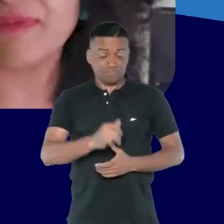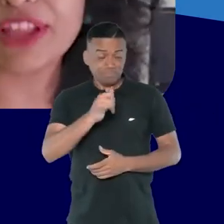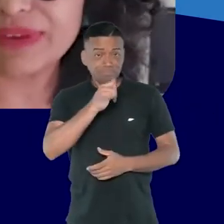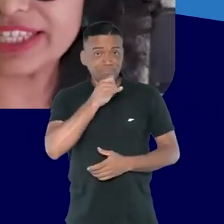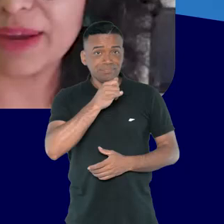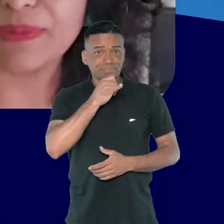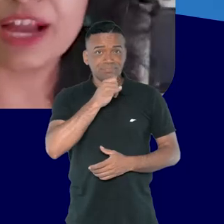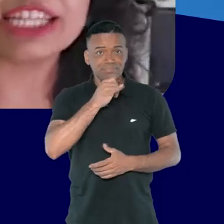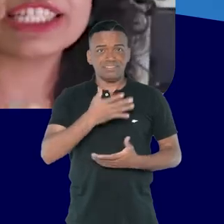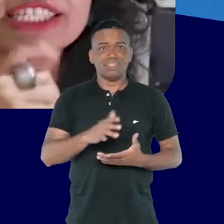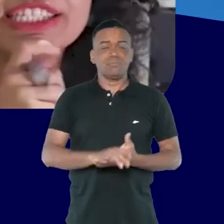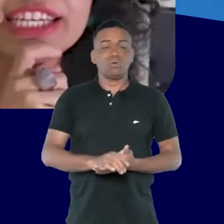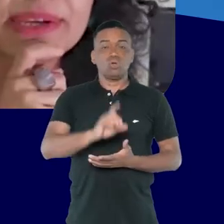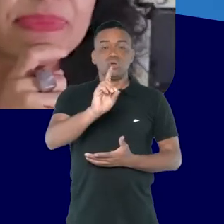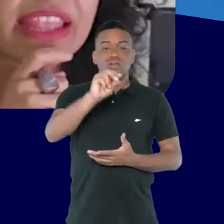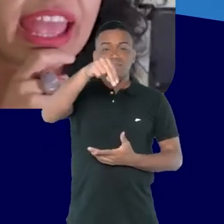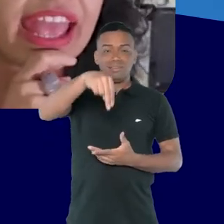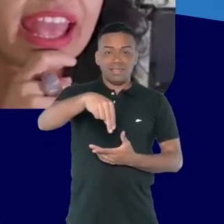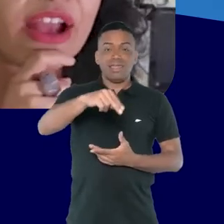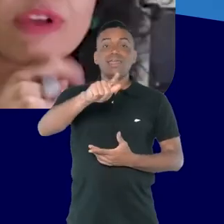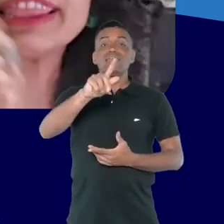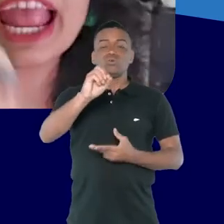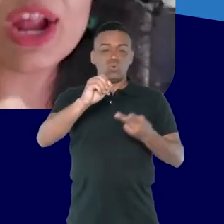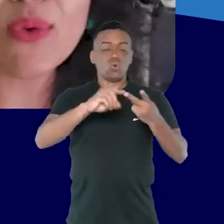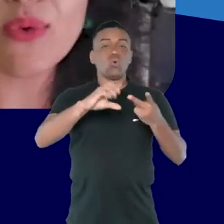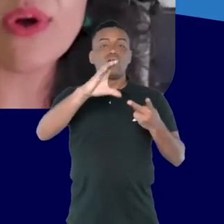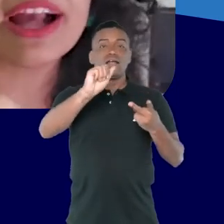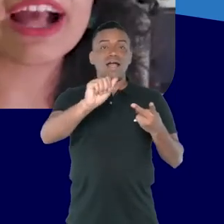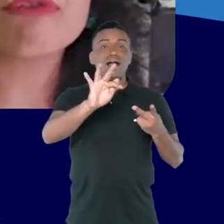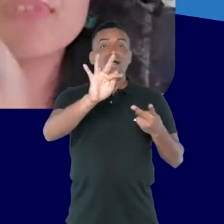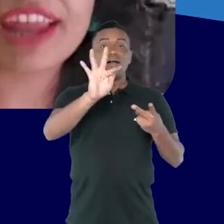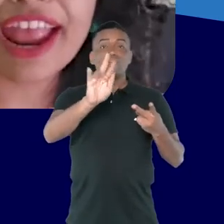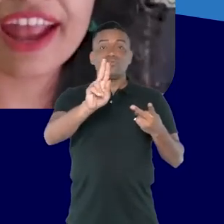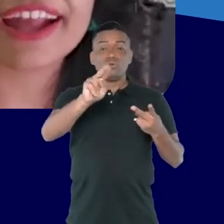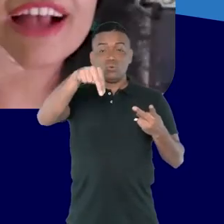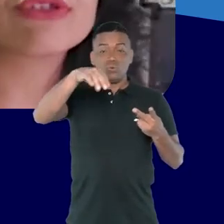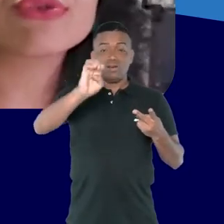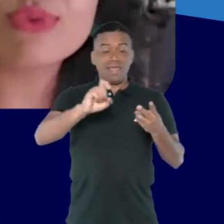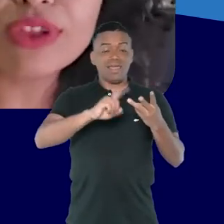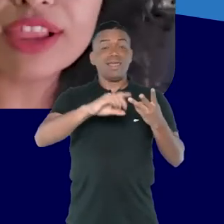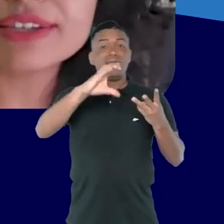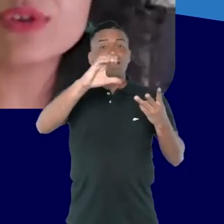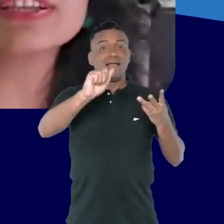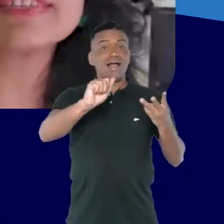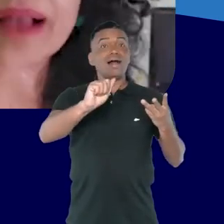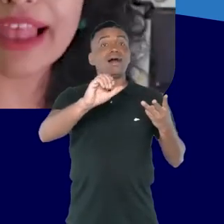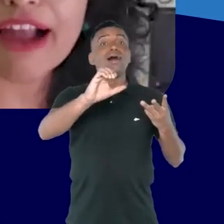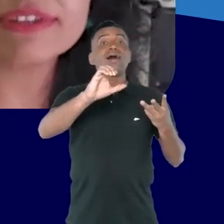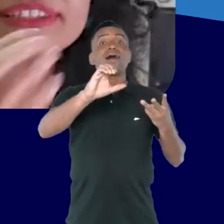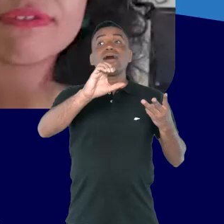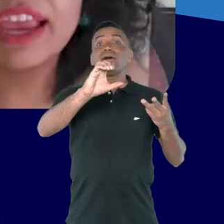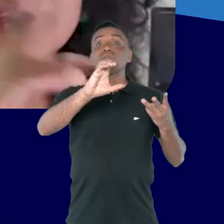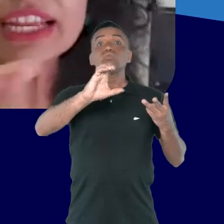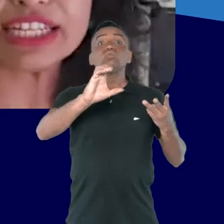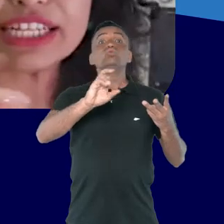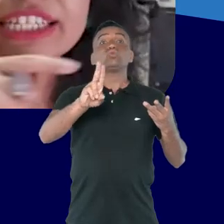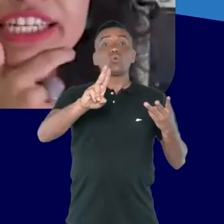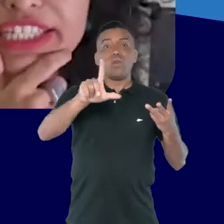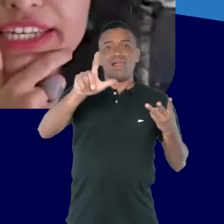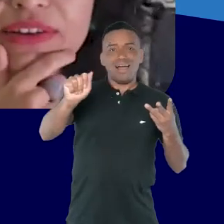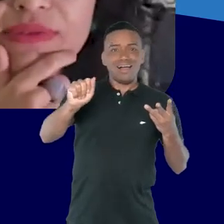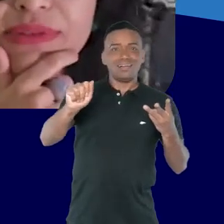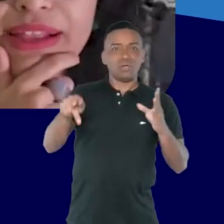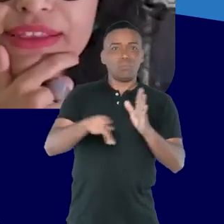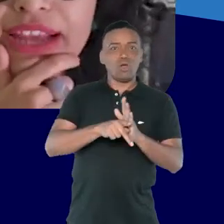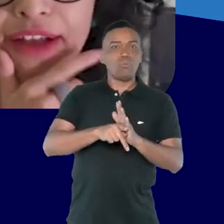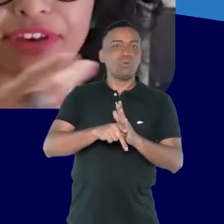que, por exemplo, vou dar um exemplo, a gente, dengo, cafuné, caçula, são todas palavras que vêm